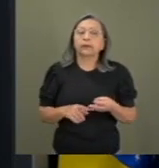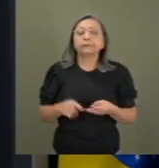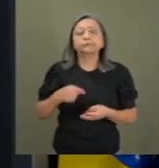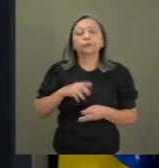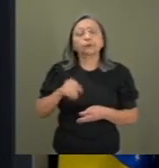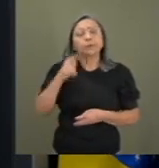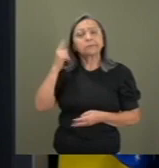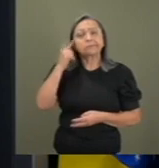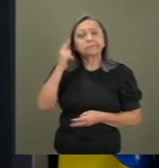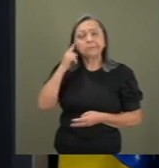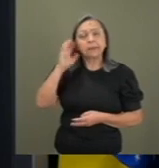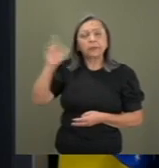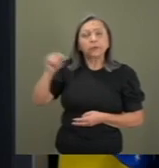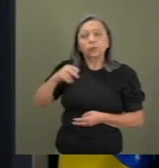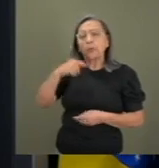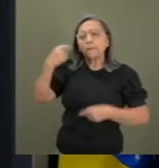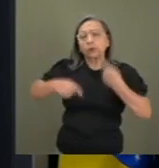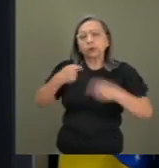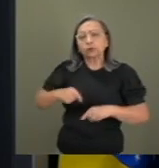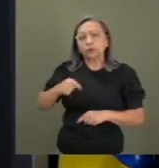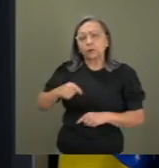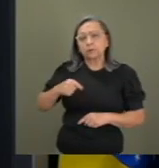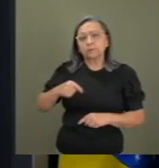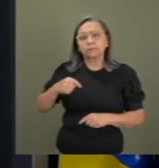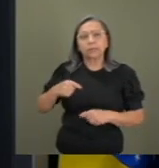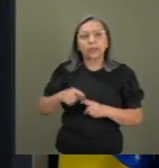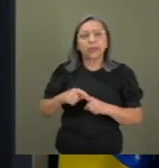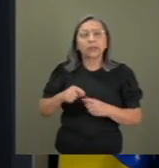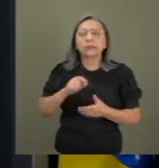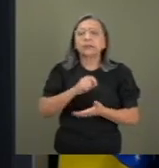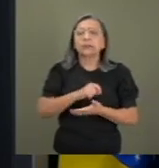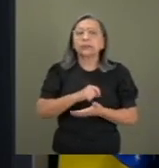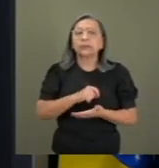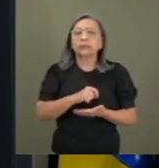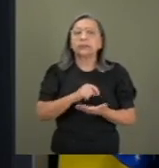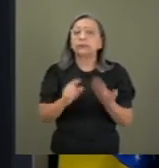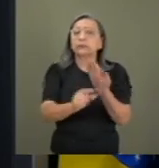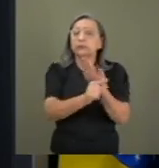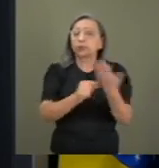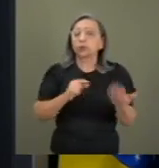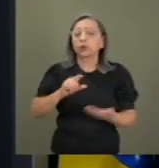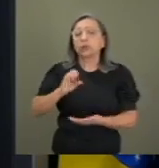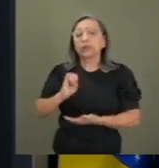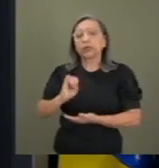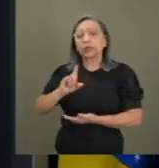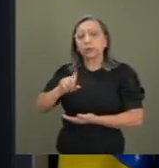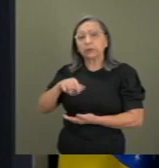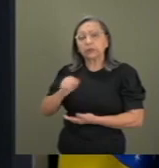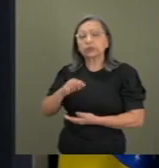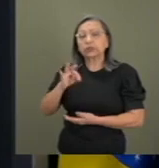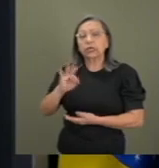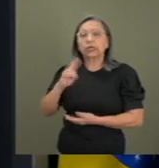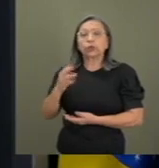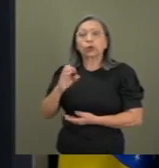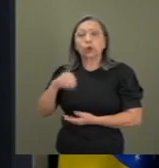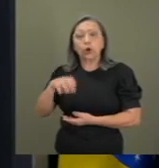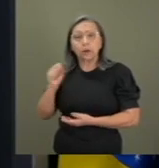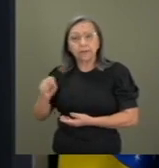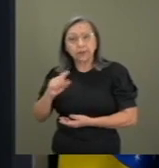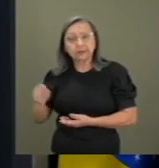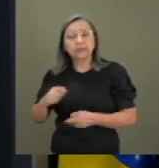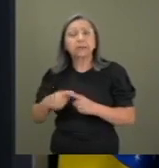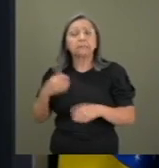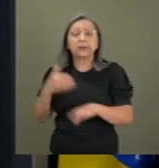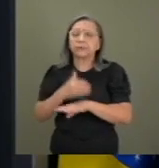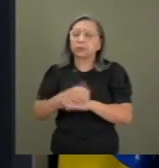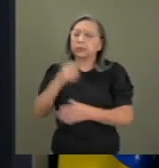do político britânico e escritor iluminista Thomas Paine, que participou ativamente